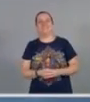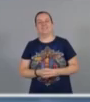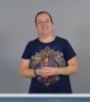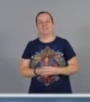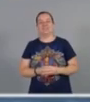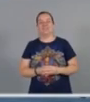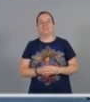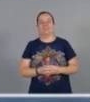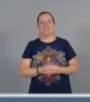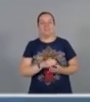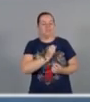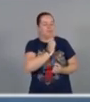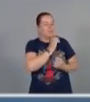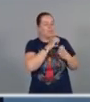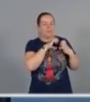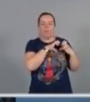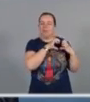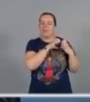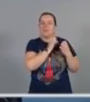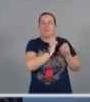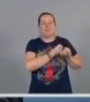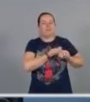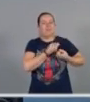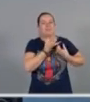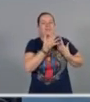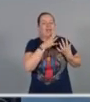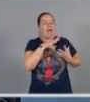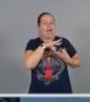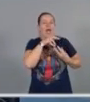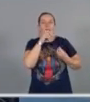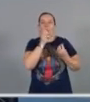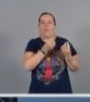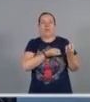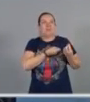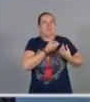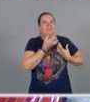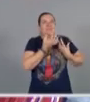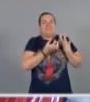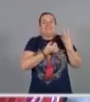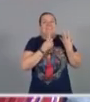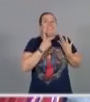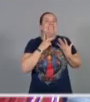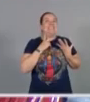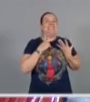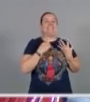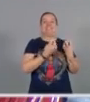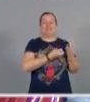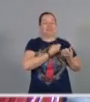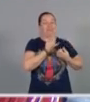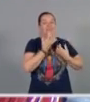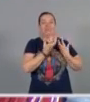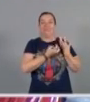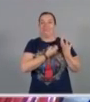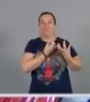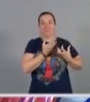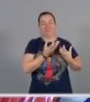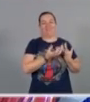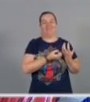o coração ardente alma ardente desejo ardente